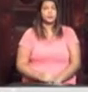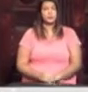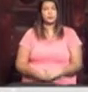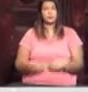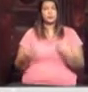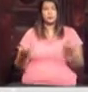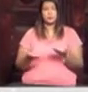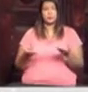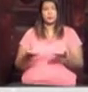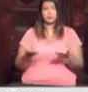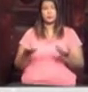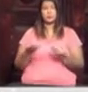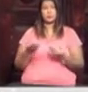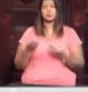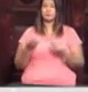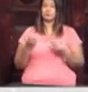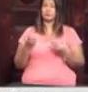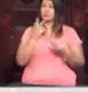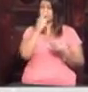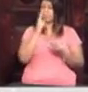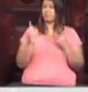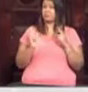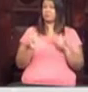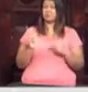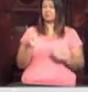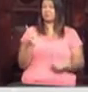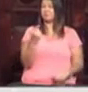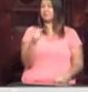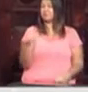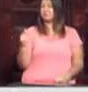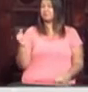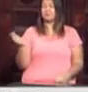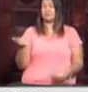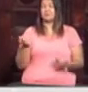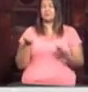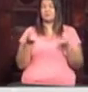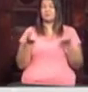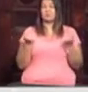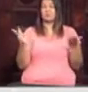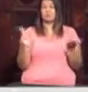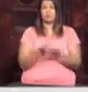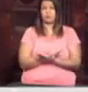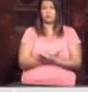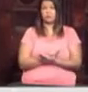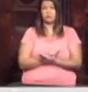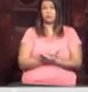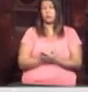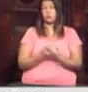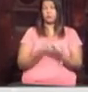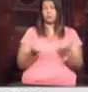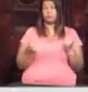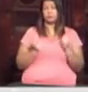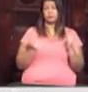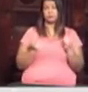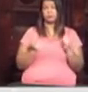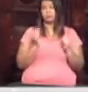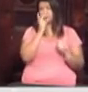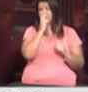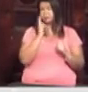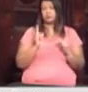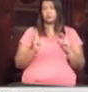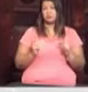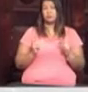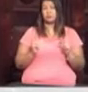Hoje, como se nada estivesse acontecendo, como se não fosse parte das investigações em curso, como se não